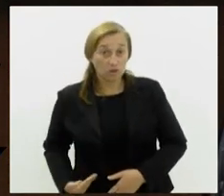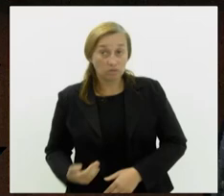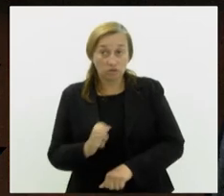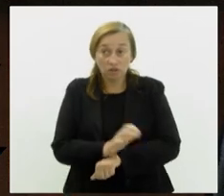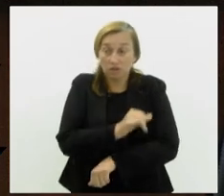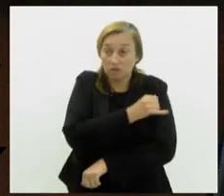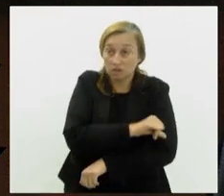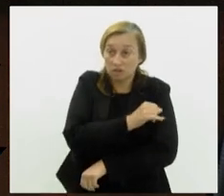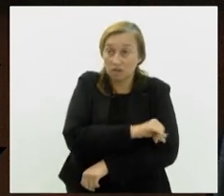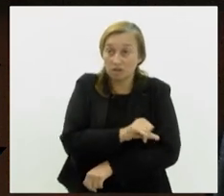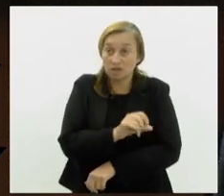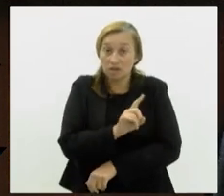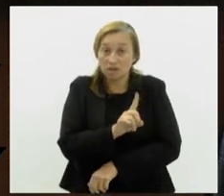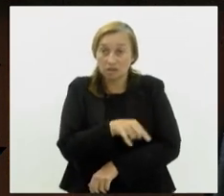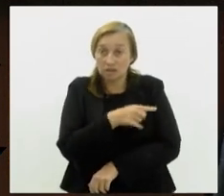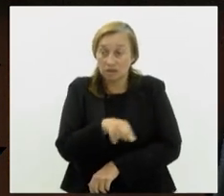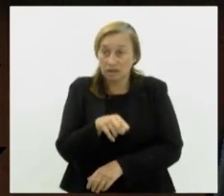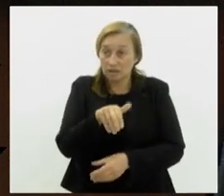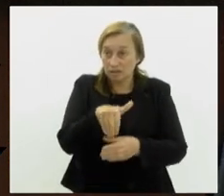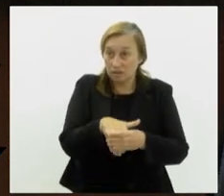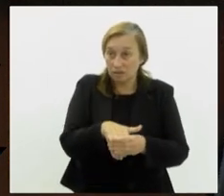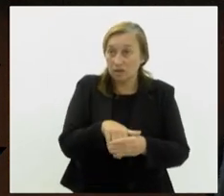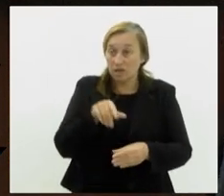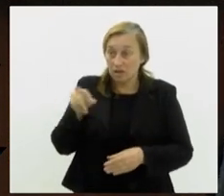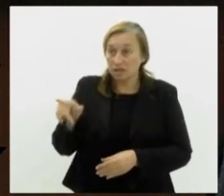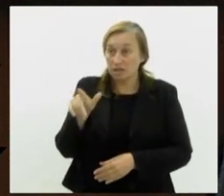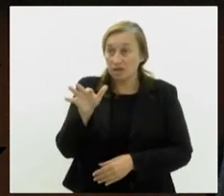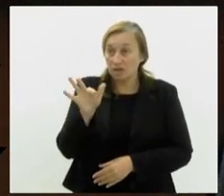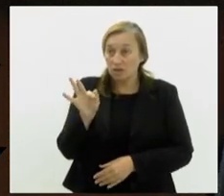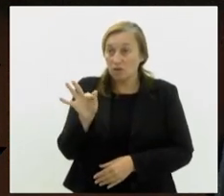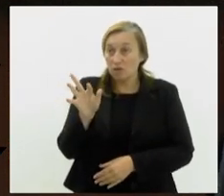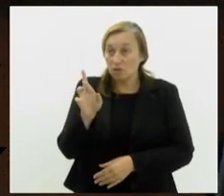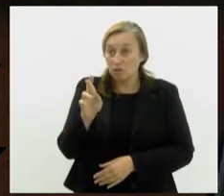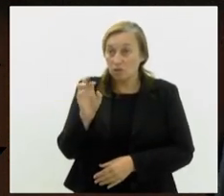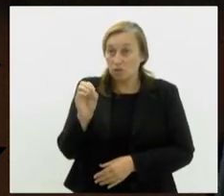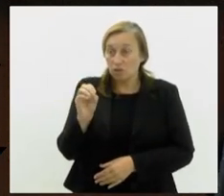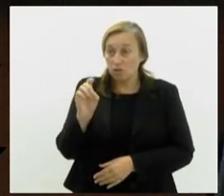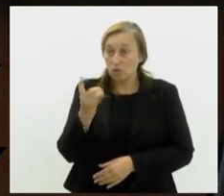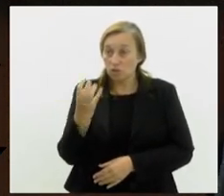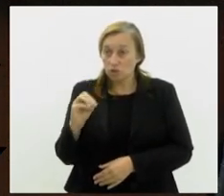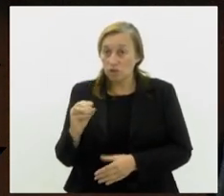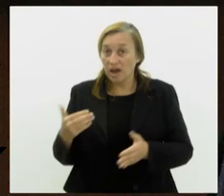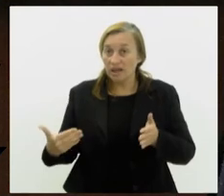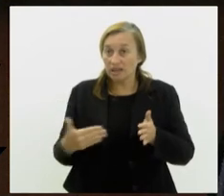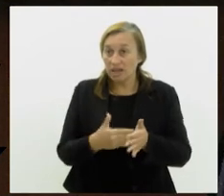rejeitado nas urnas. Logo ele que tem frouxo até no nome, logo ele que se